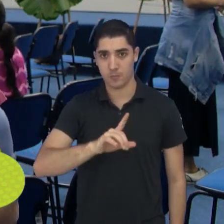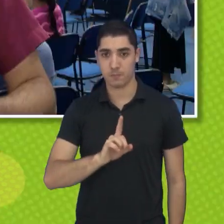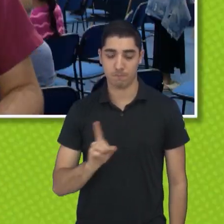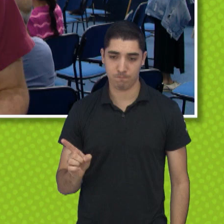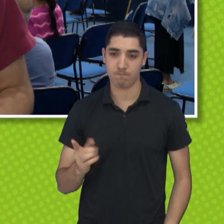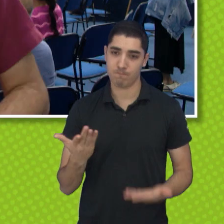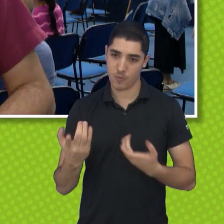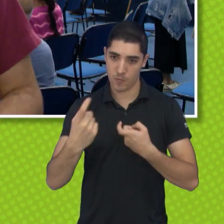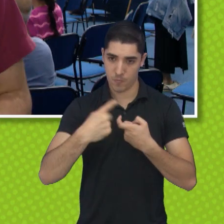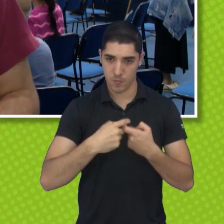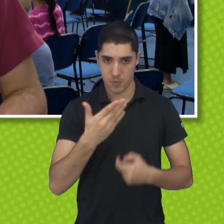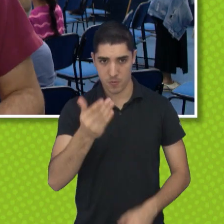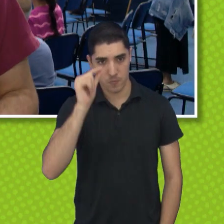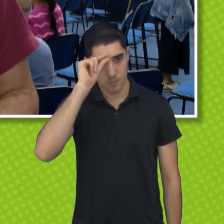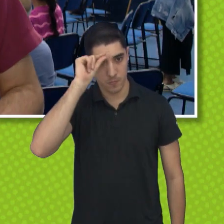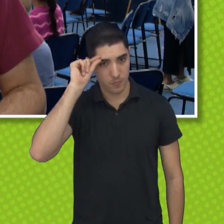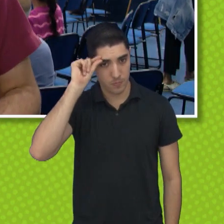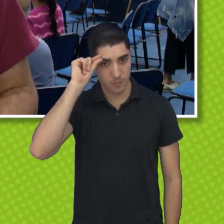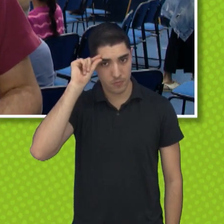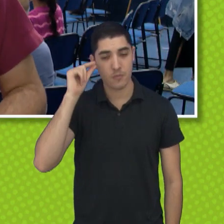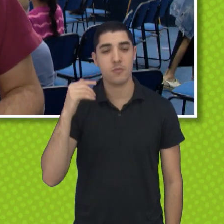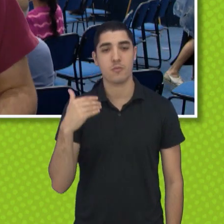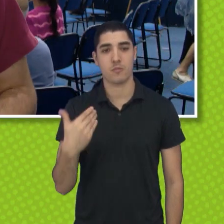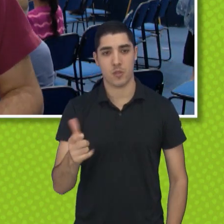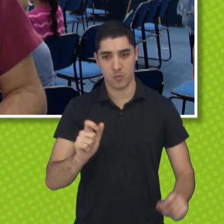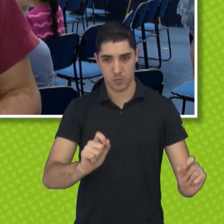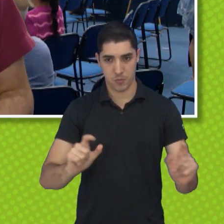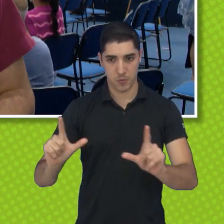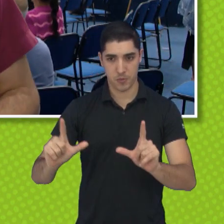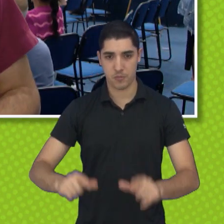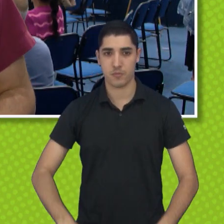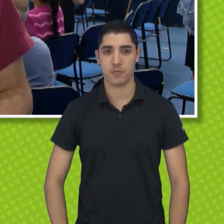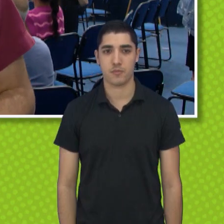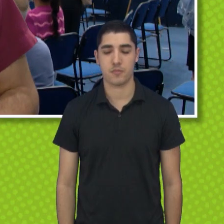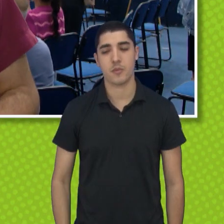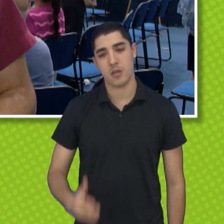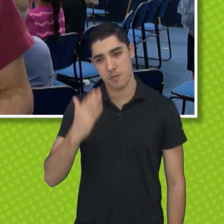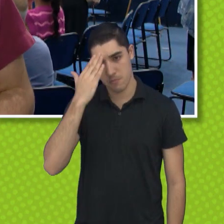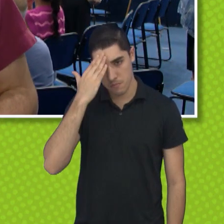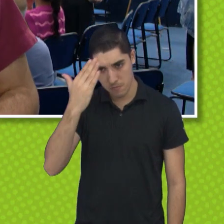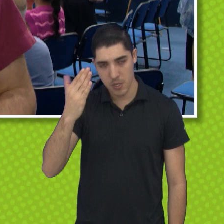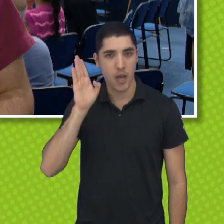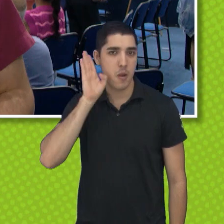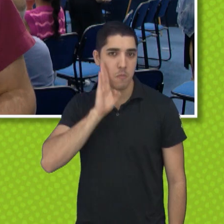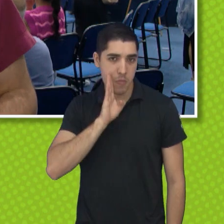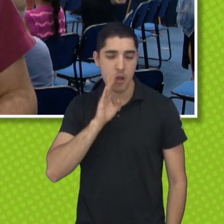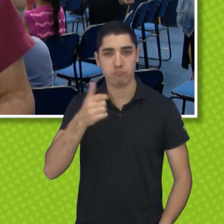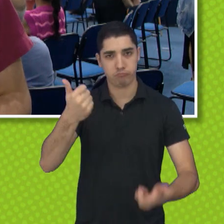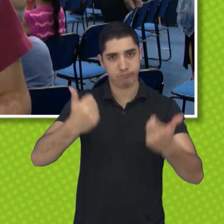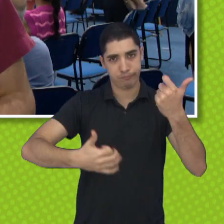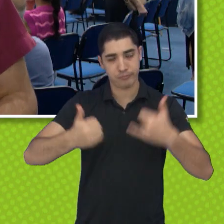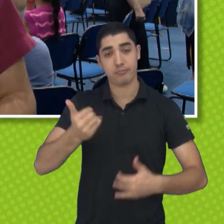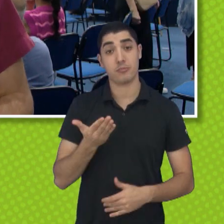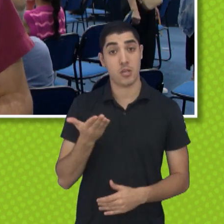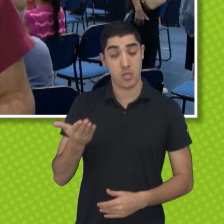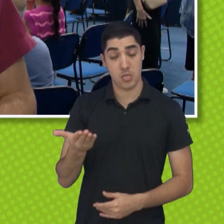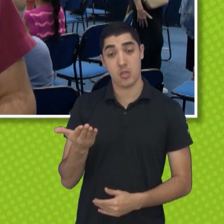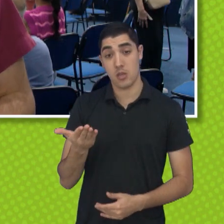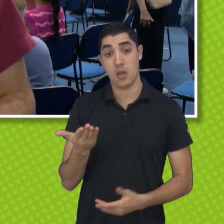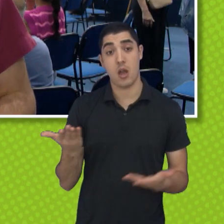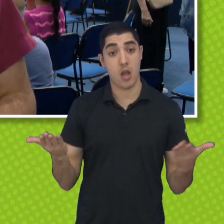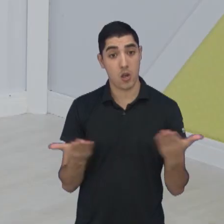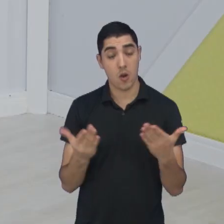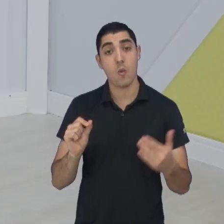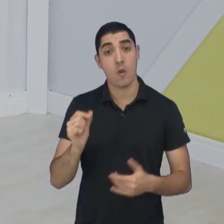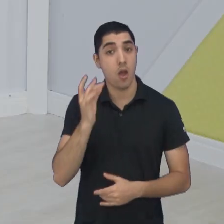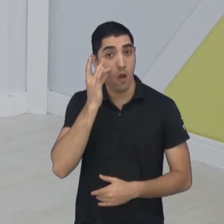Vieira, devolvo para você aí no estúdio do Hora do Esporte. Obrigado, Paulo, pelas informações. O Paulo trazendo aí informações direto